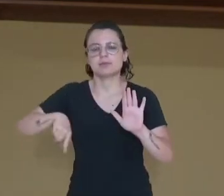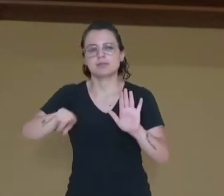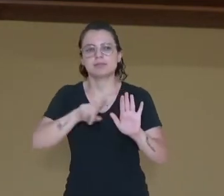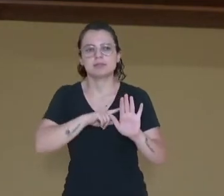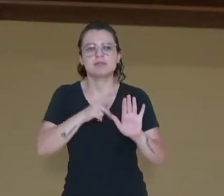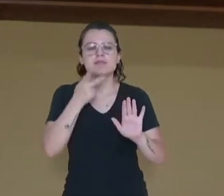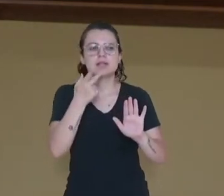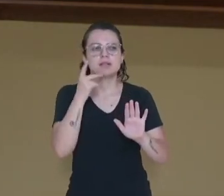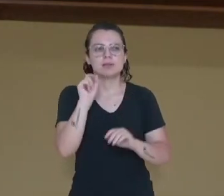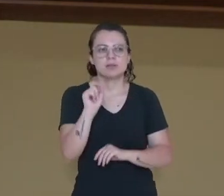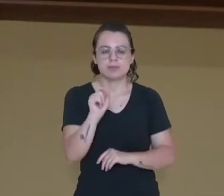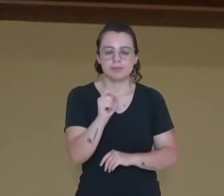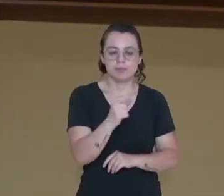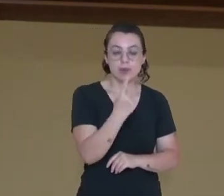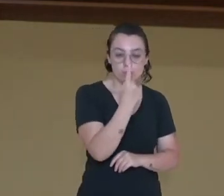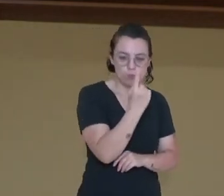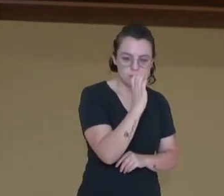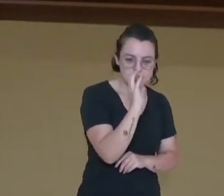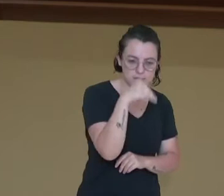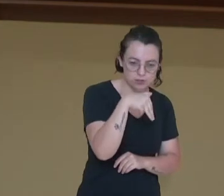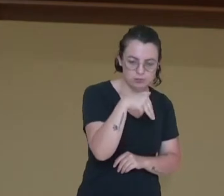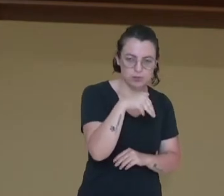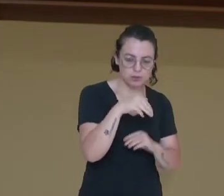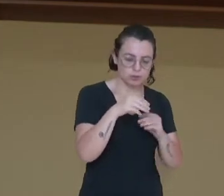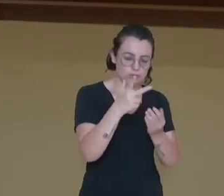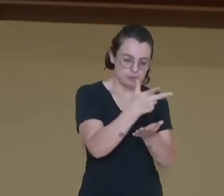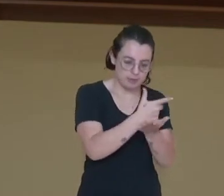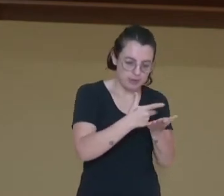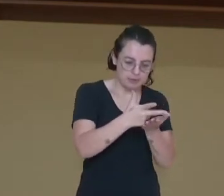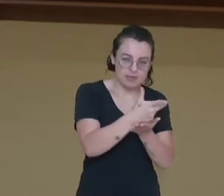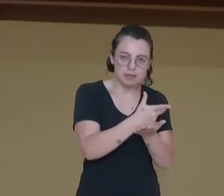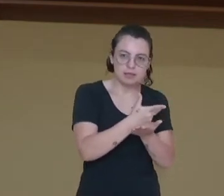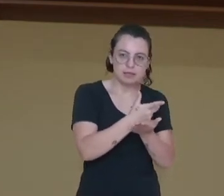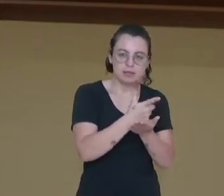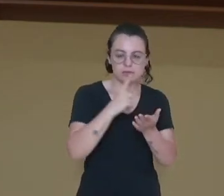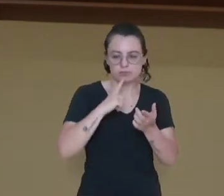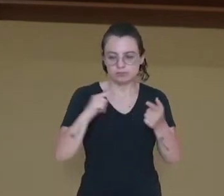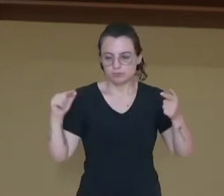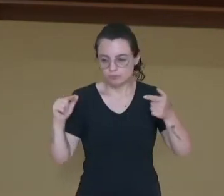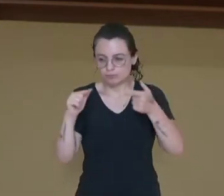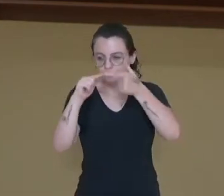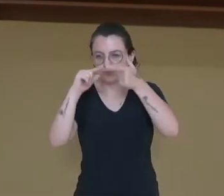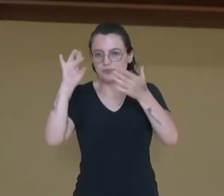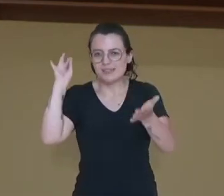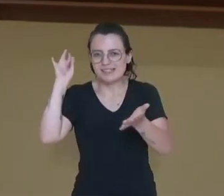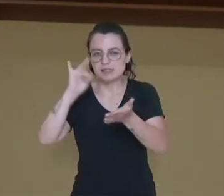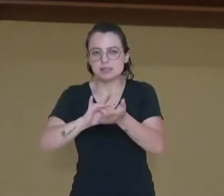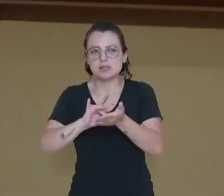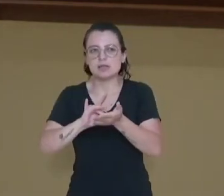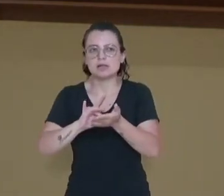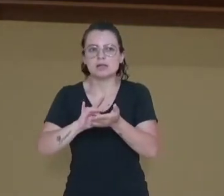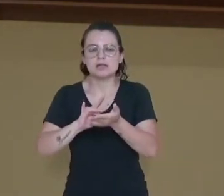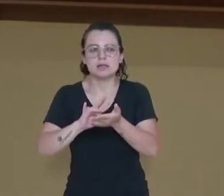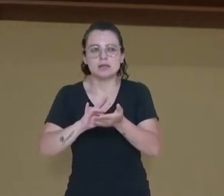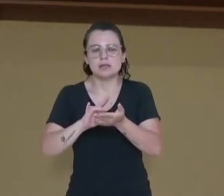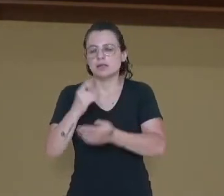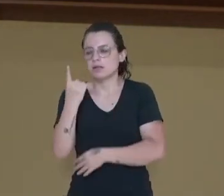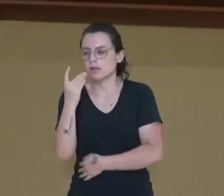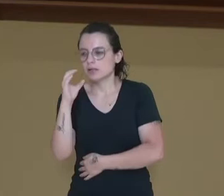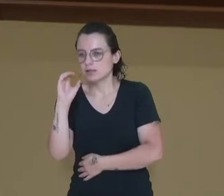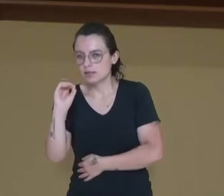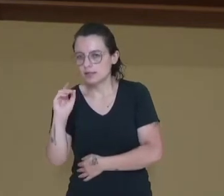para a gente que cada 1 centímetro no mapa equivale, na realidade, a